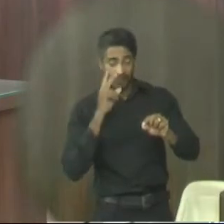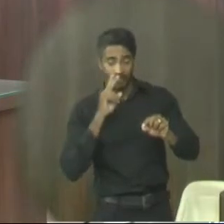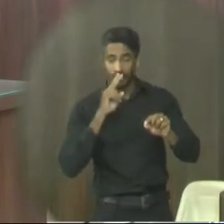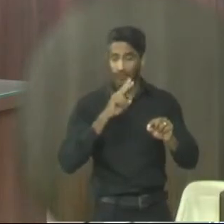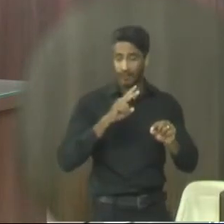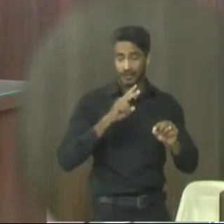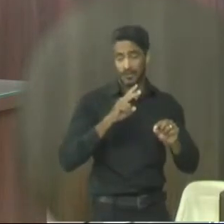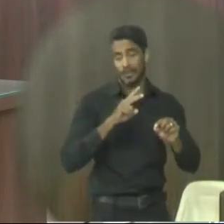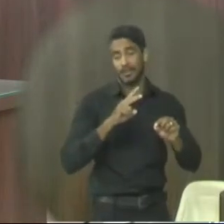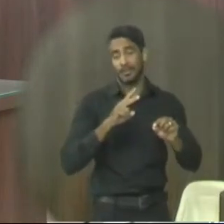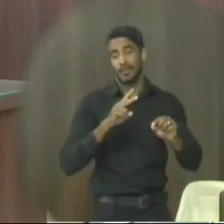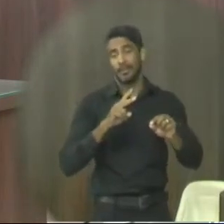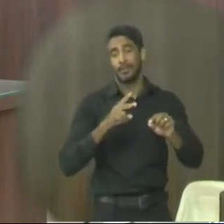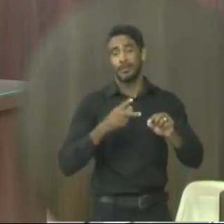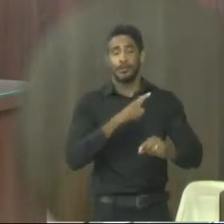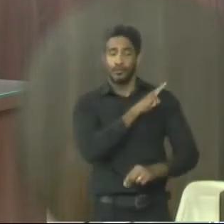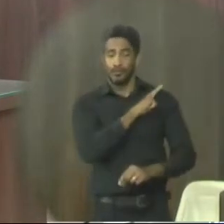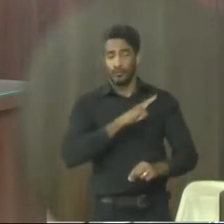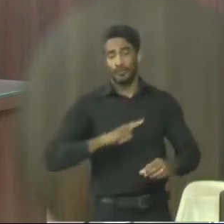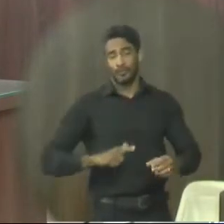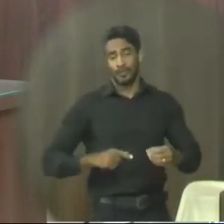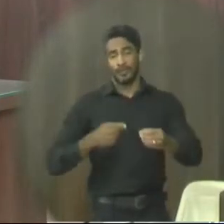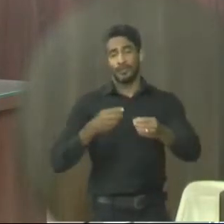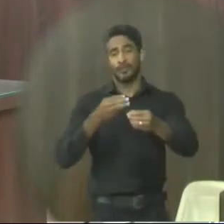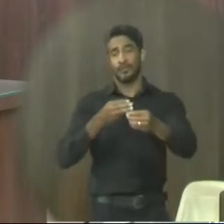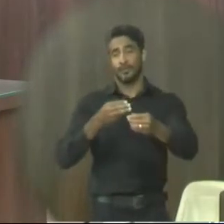poder municipal, preferindo